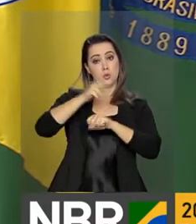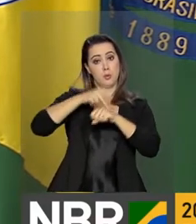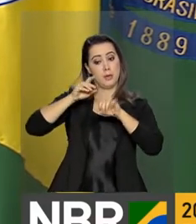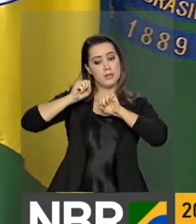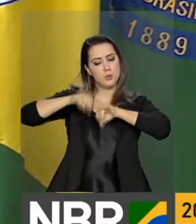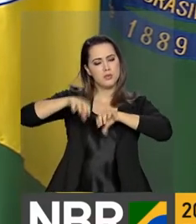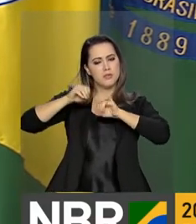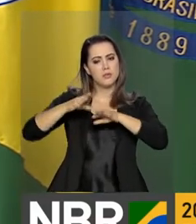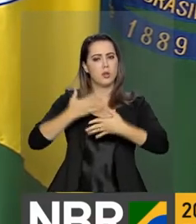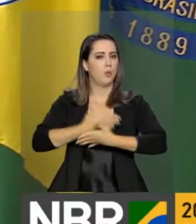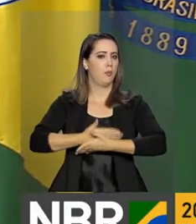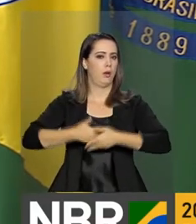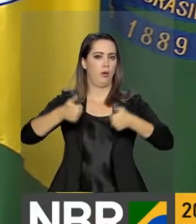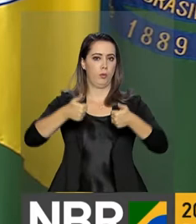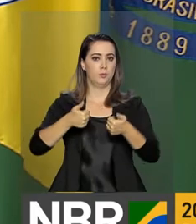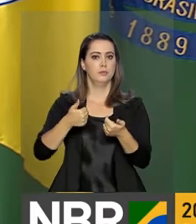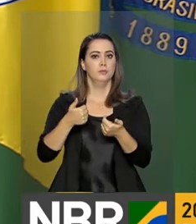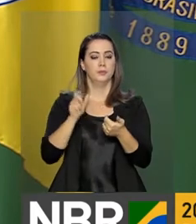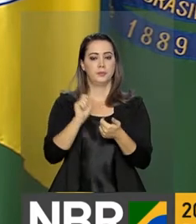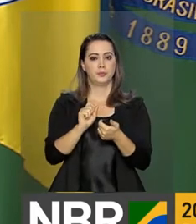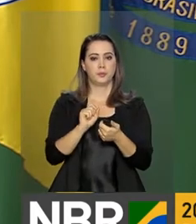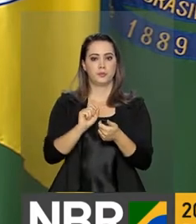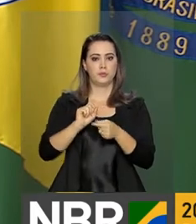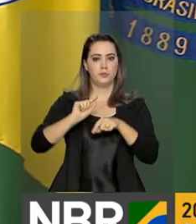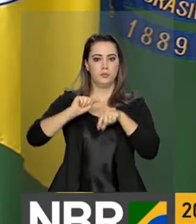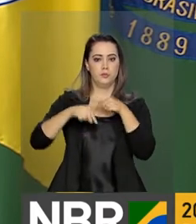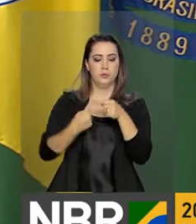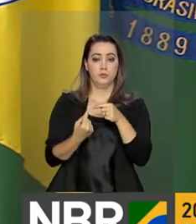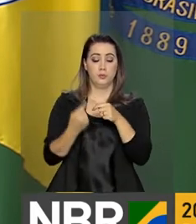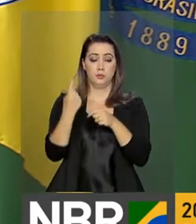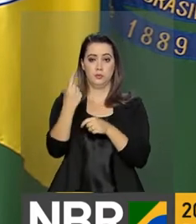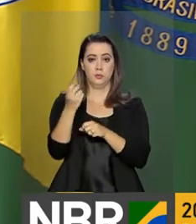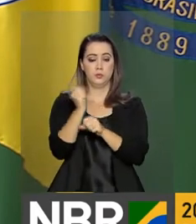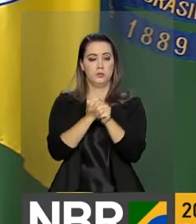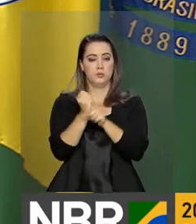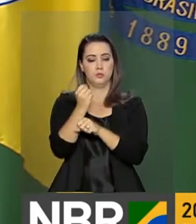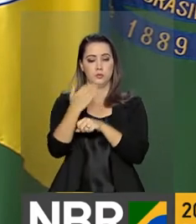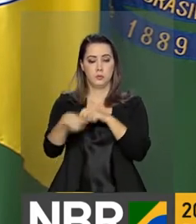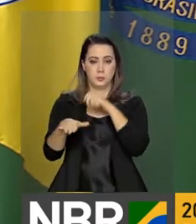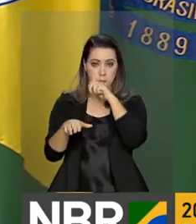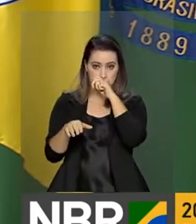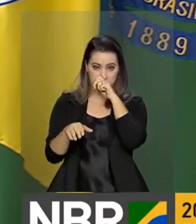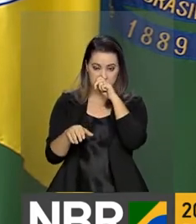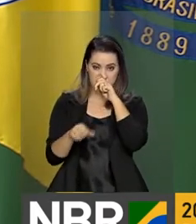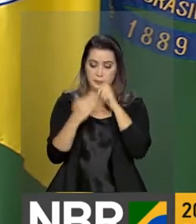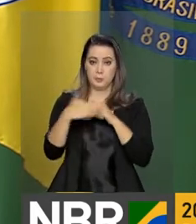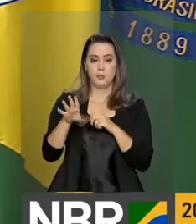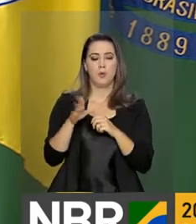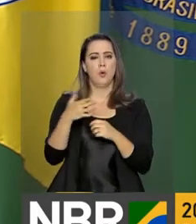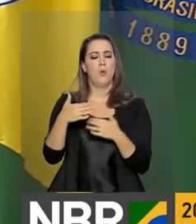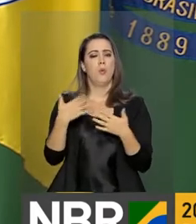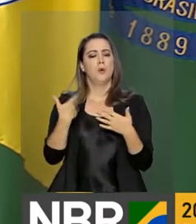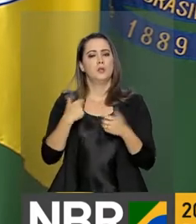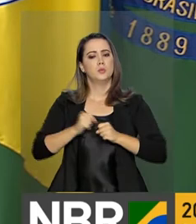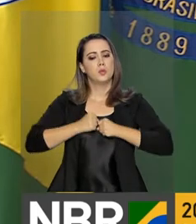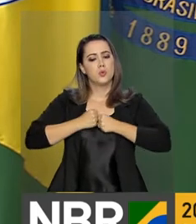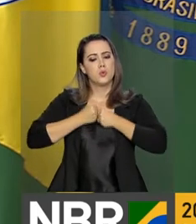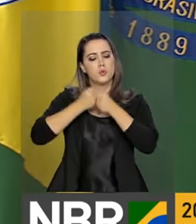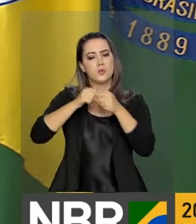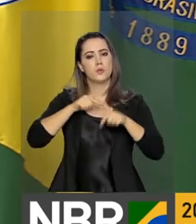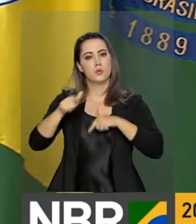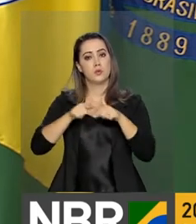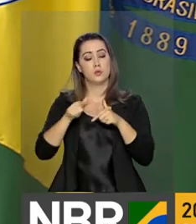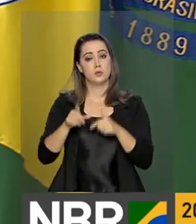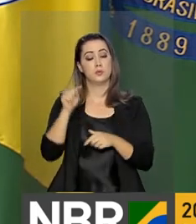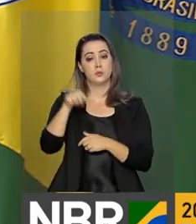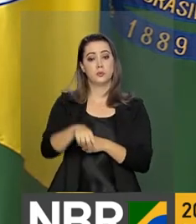verdade, após mais quase um ano e meio de esforço concentrado e desse diálogo intenso a